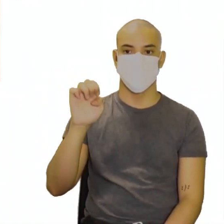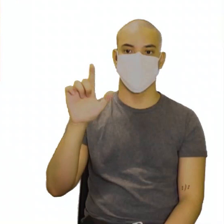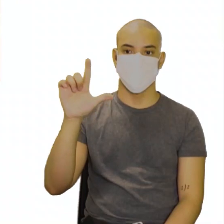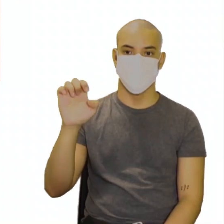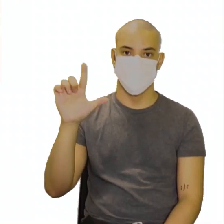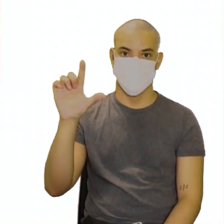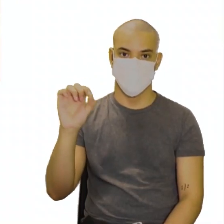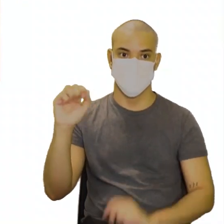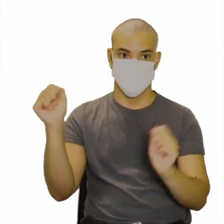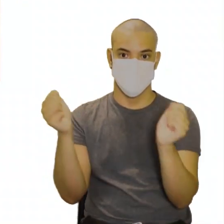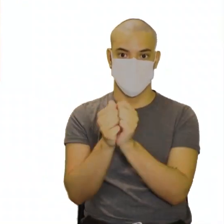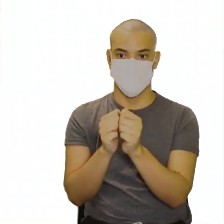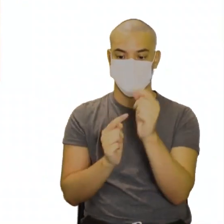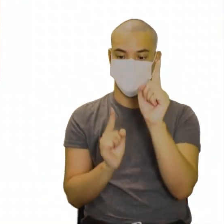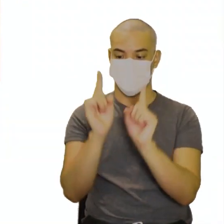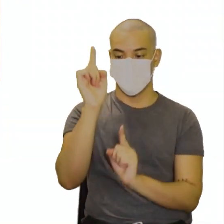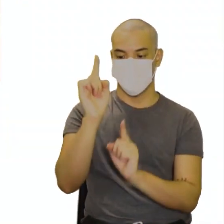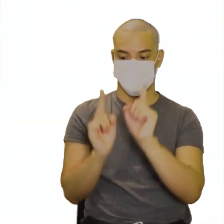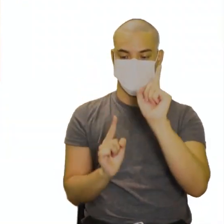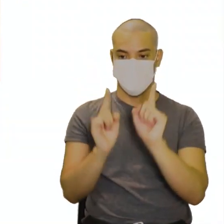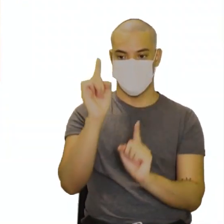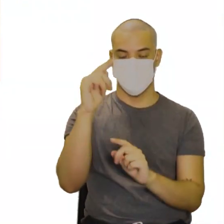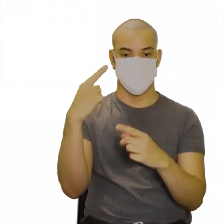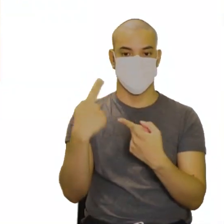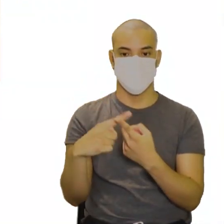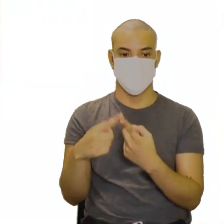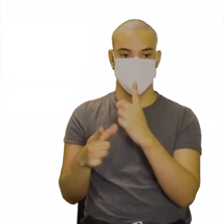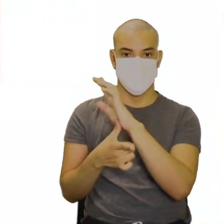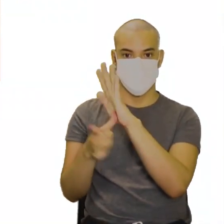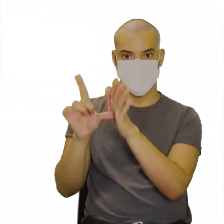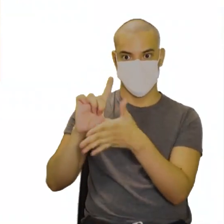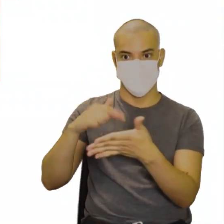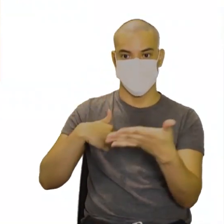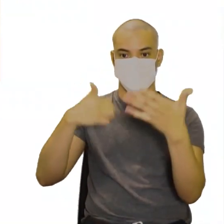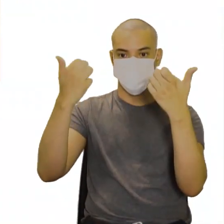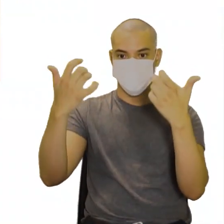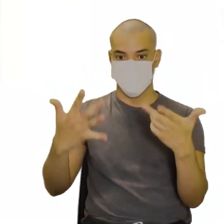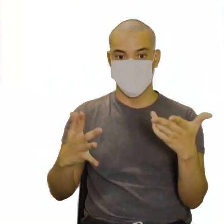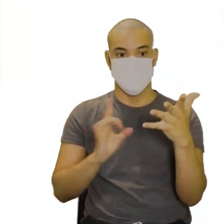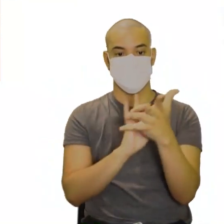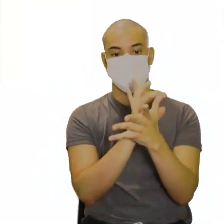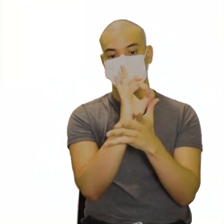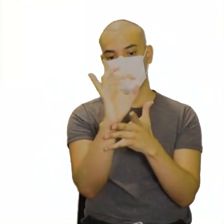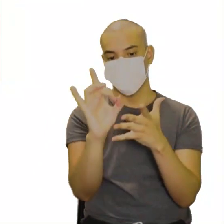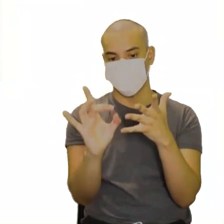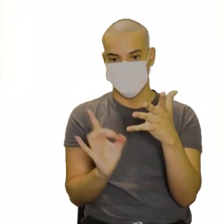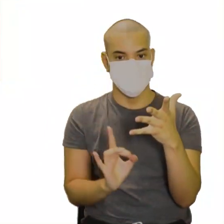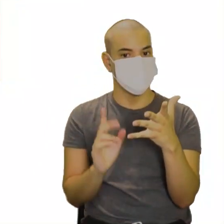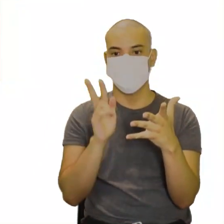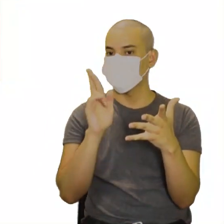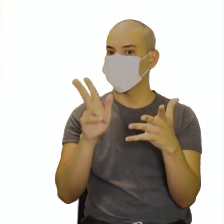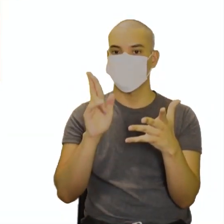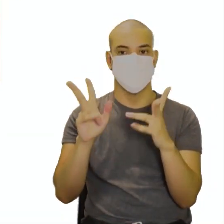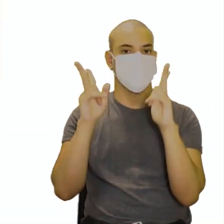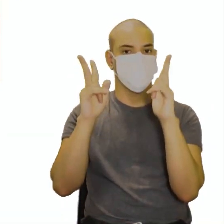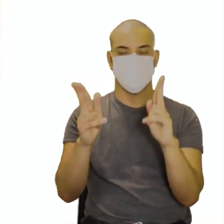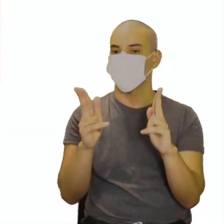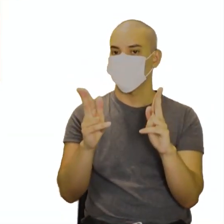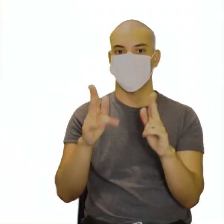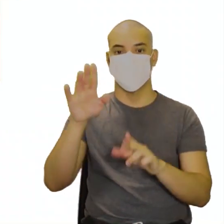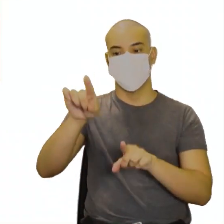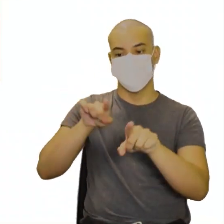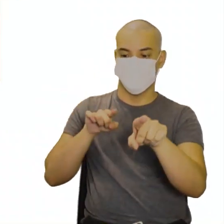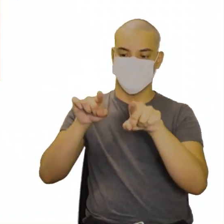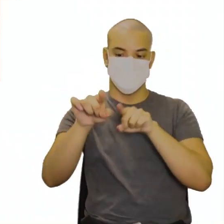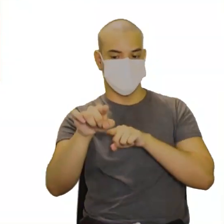associação? Bom, nessa associação de geradores, a corrente que percorre cada gerador não é igual, ou seja, vai entrar